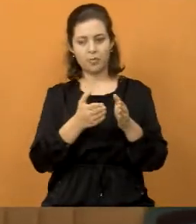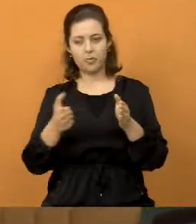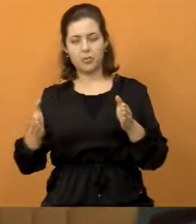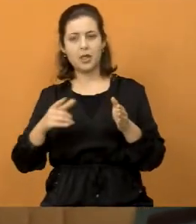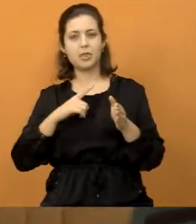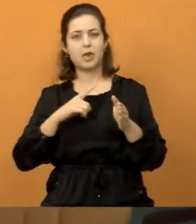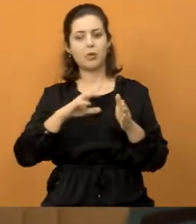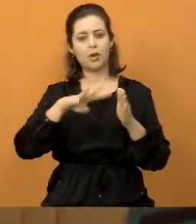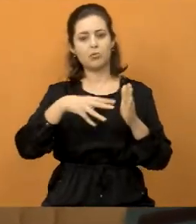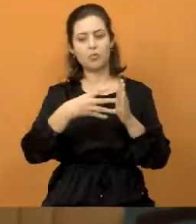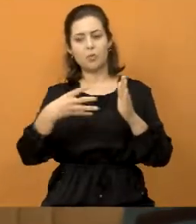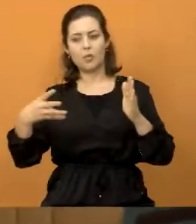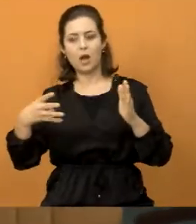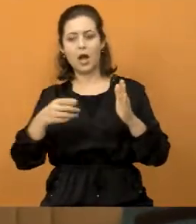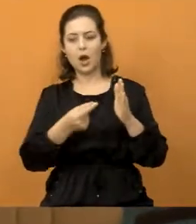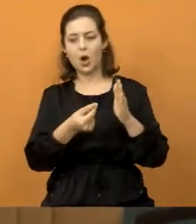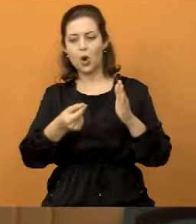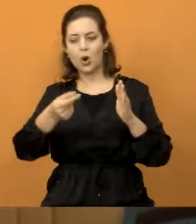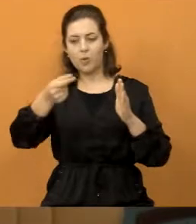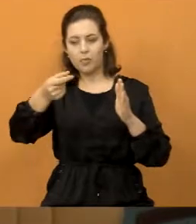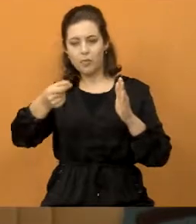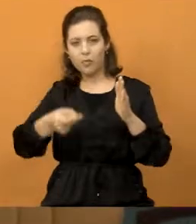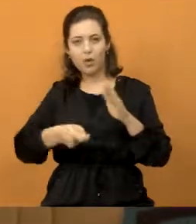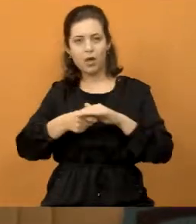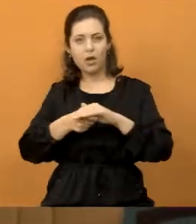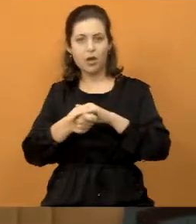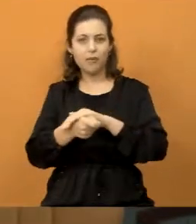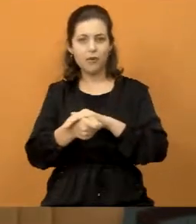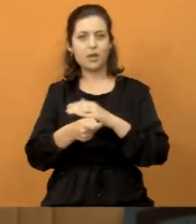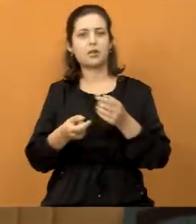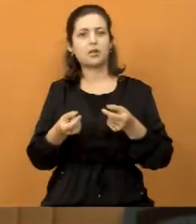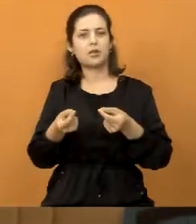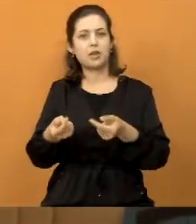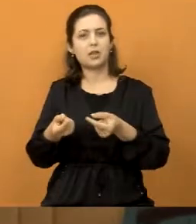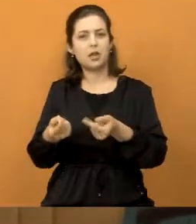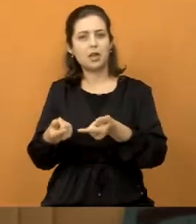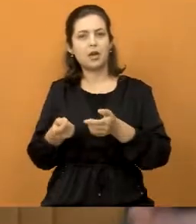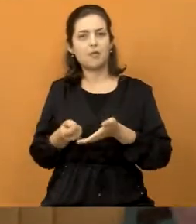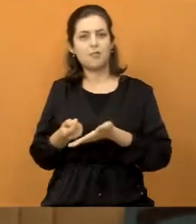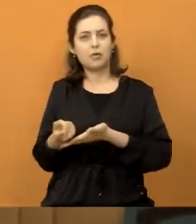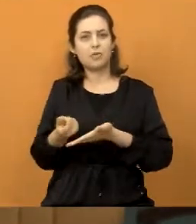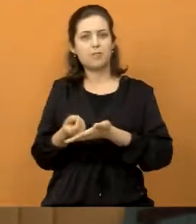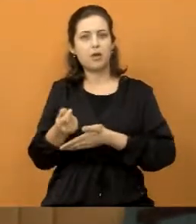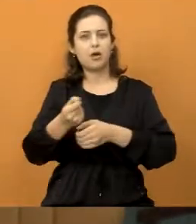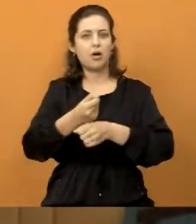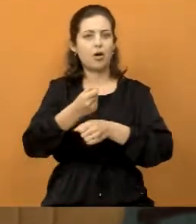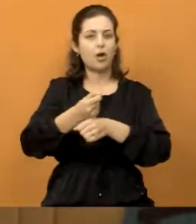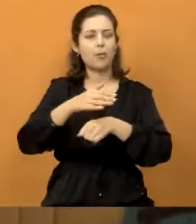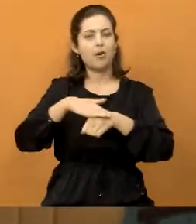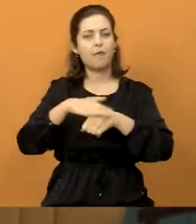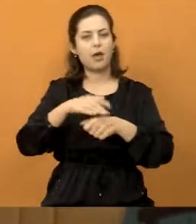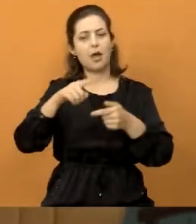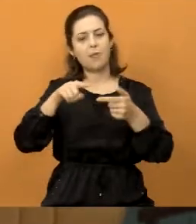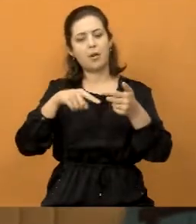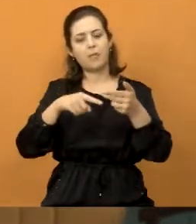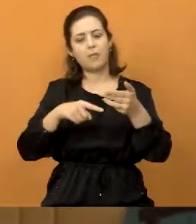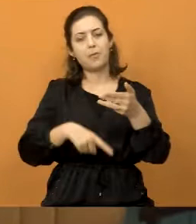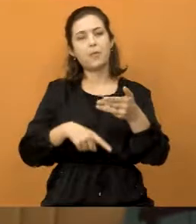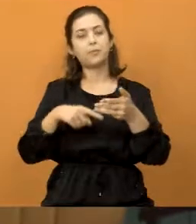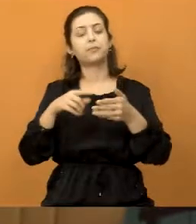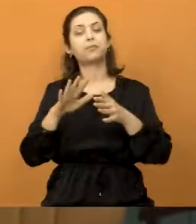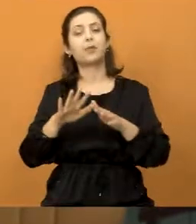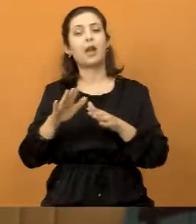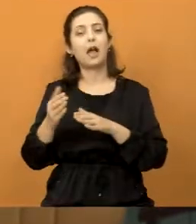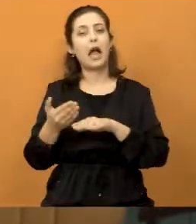orçamento esse orçamento que vai detalhar os investimentos as despesas as obras que serão realizadas no município antes